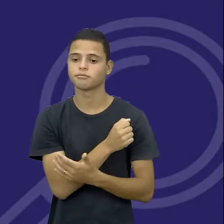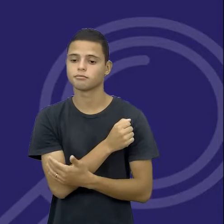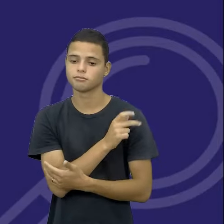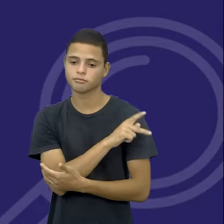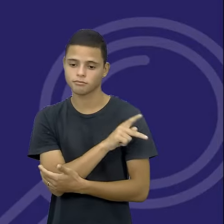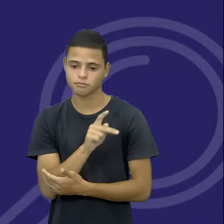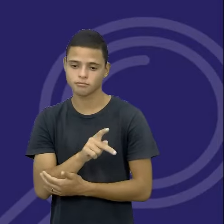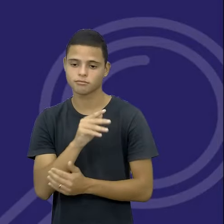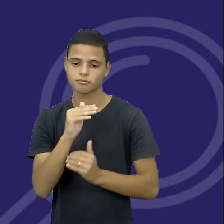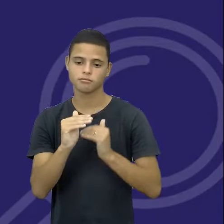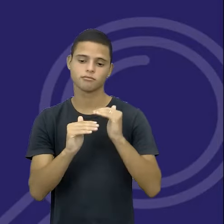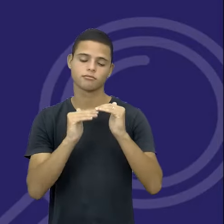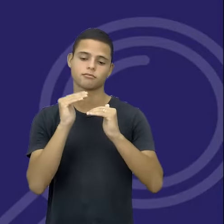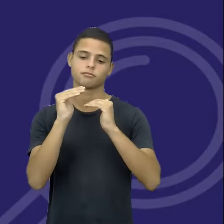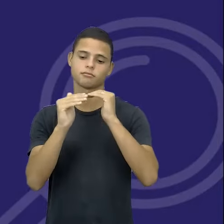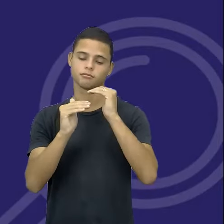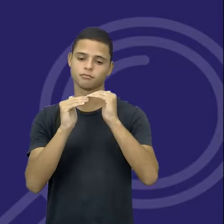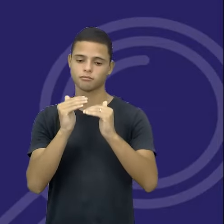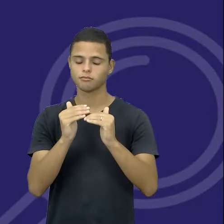gente permitir